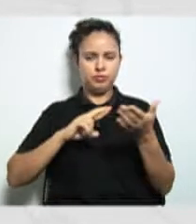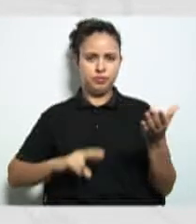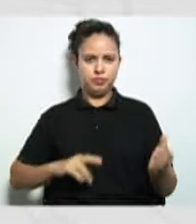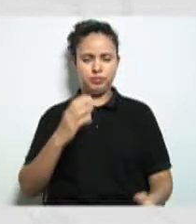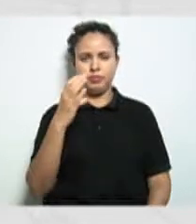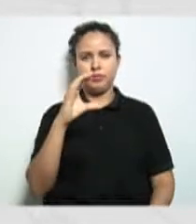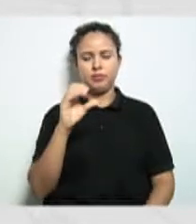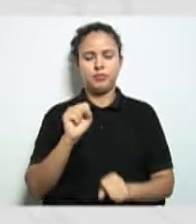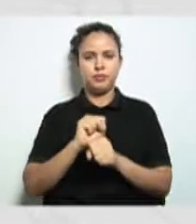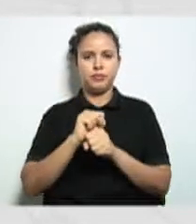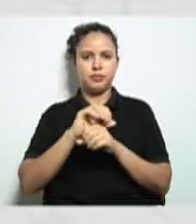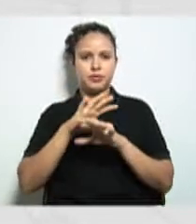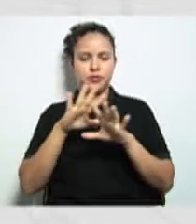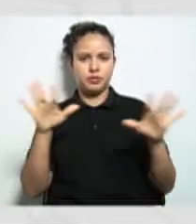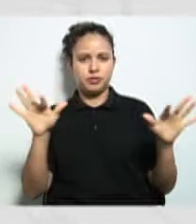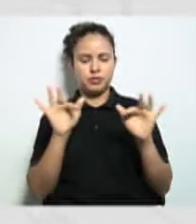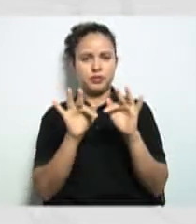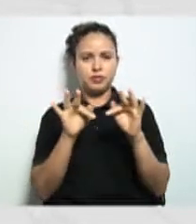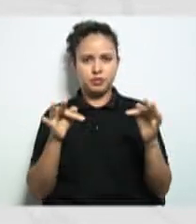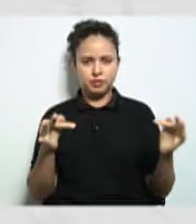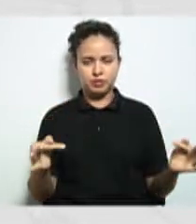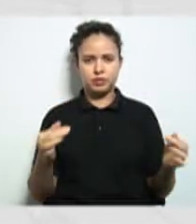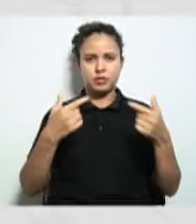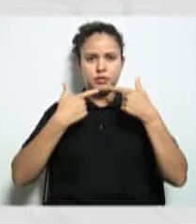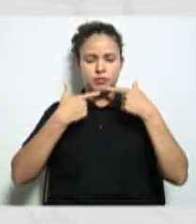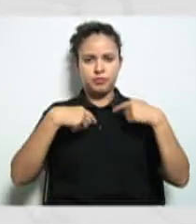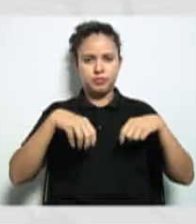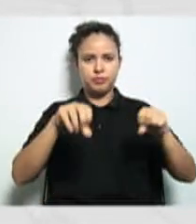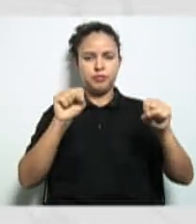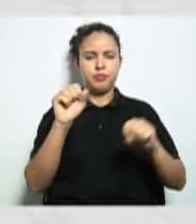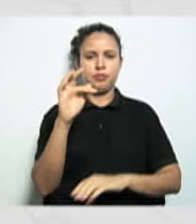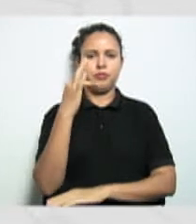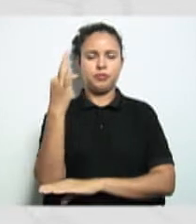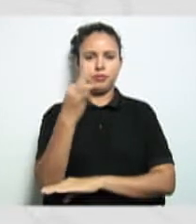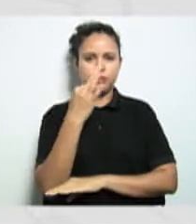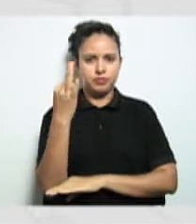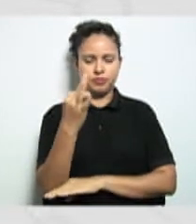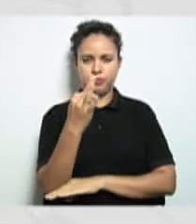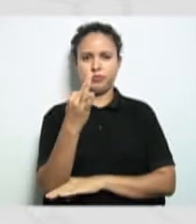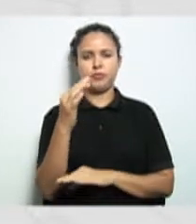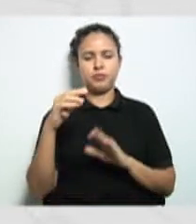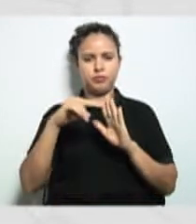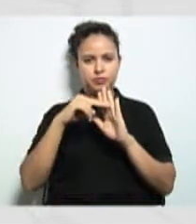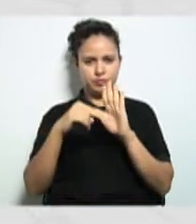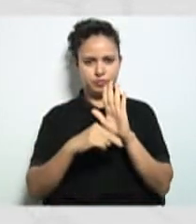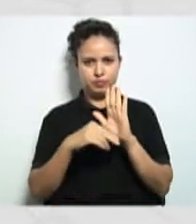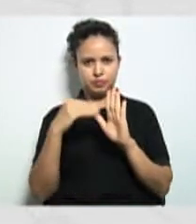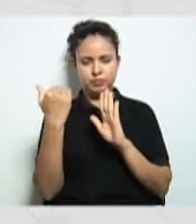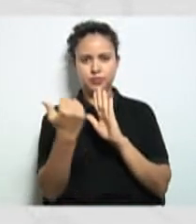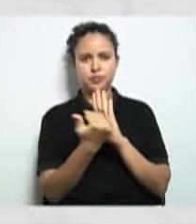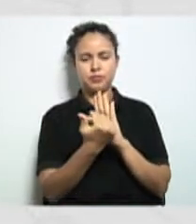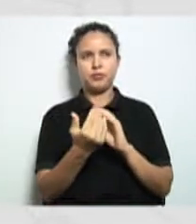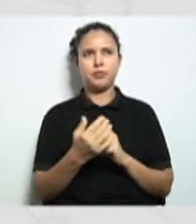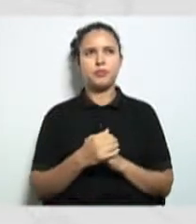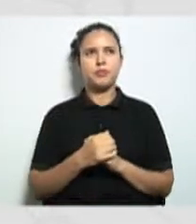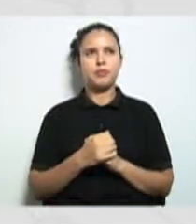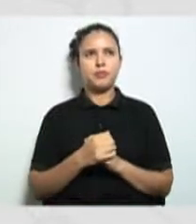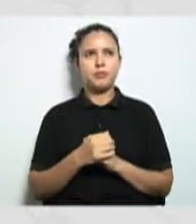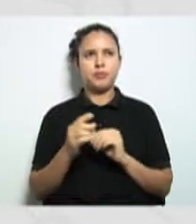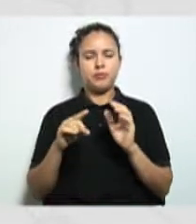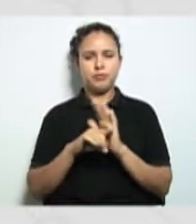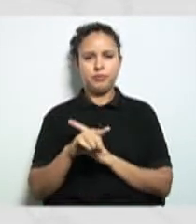apresentar clareza, concisão, linguagem formal e atender a normas. Na questão 2,